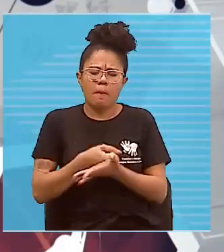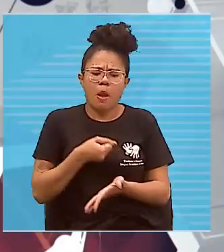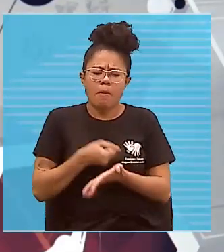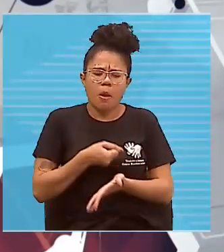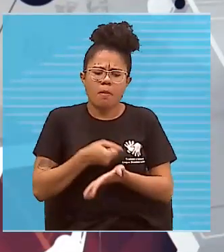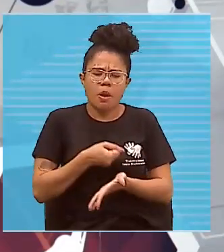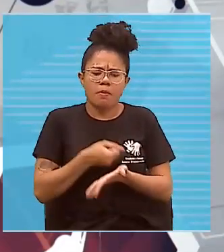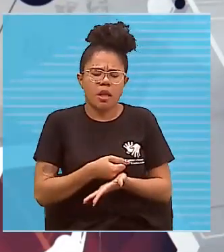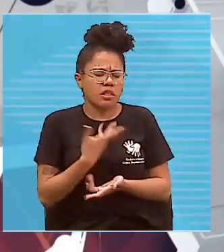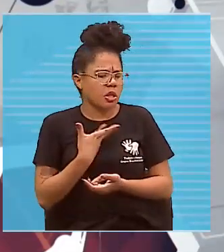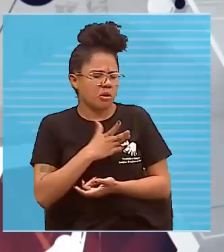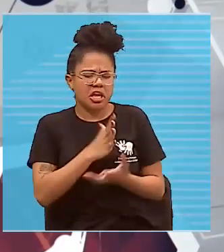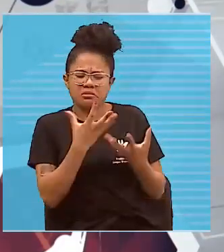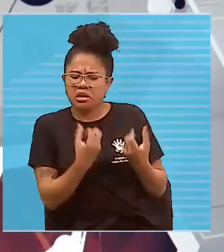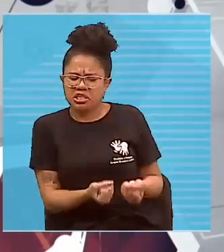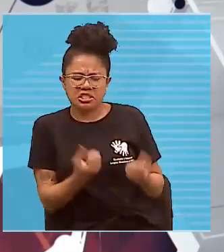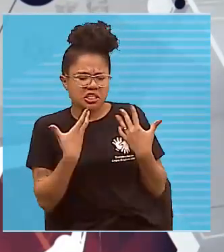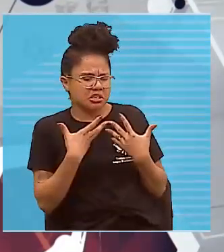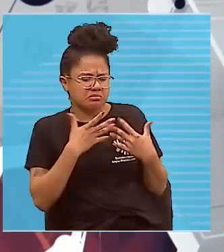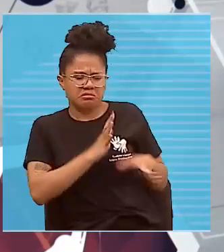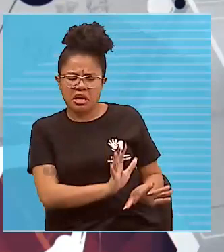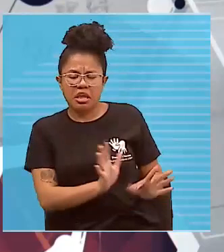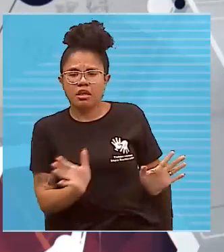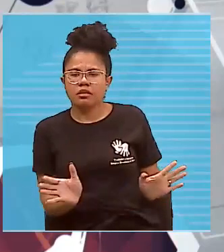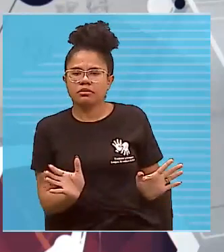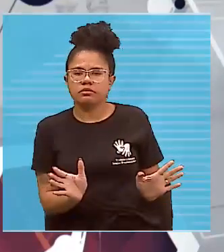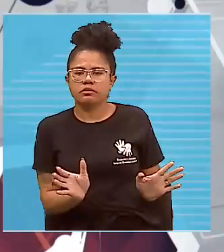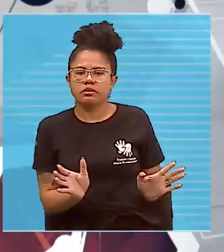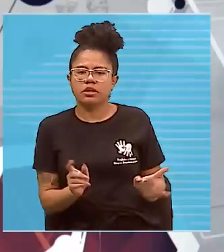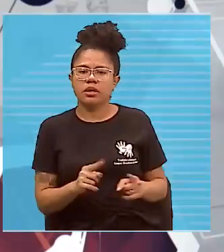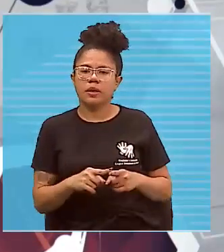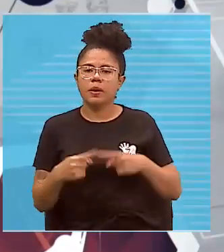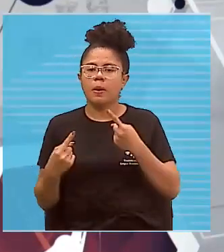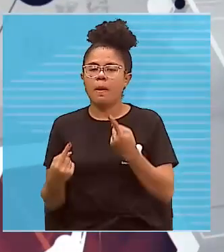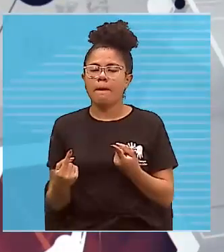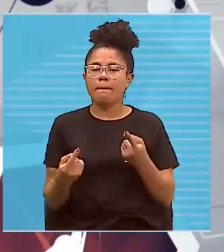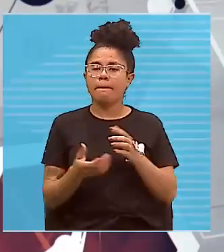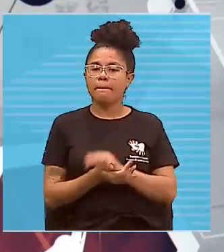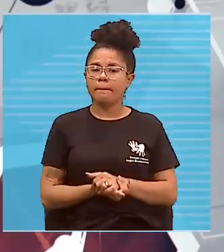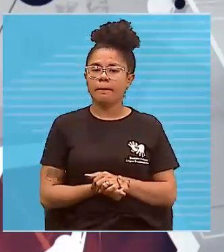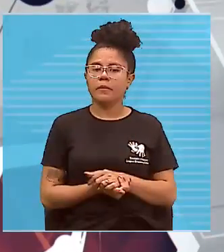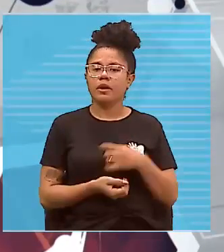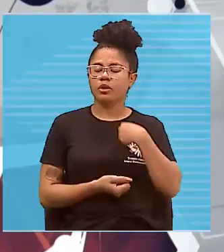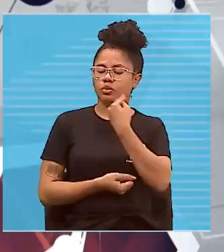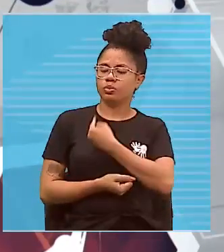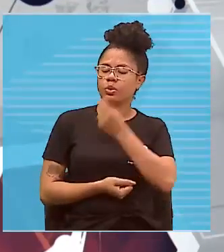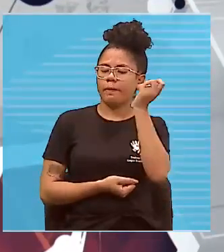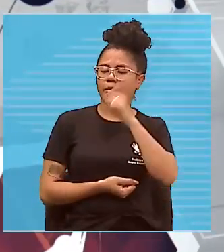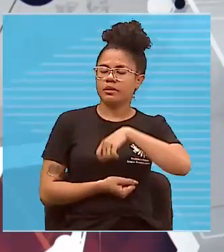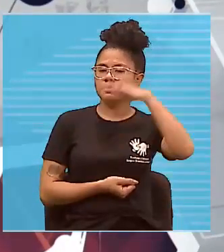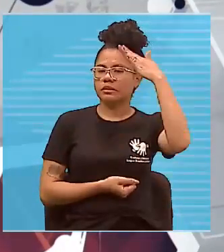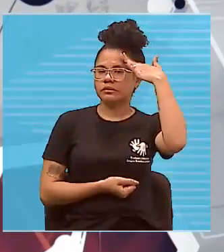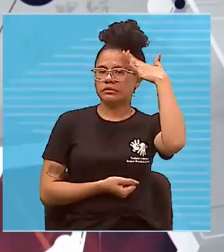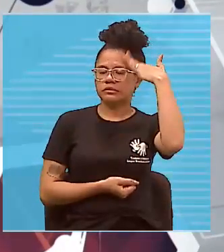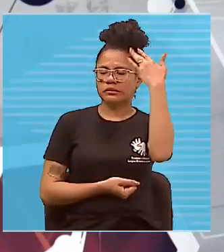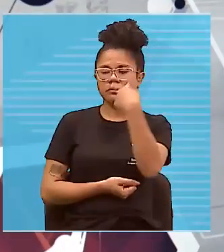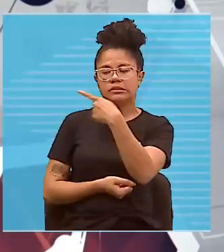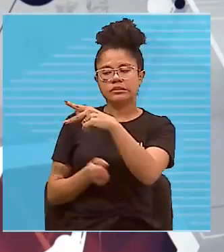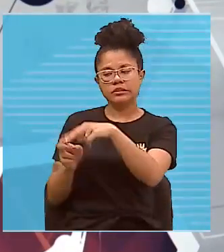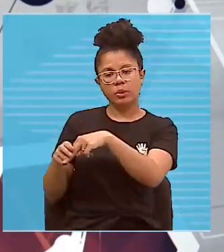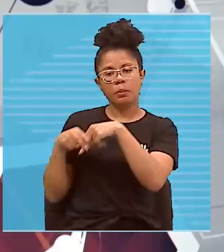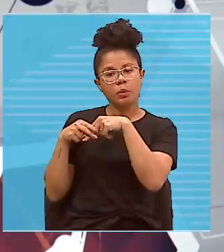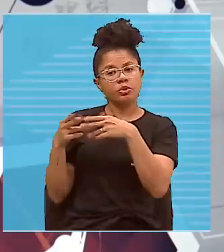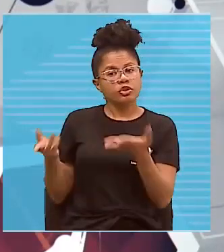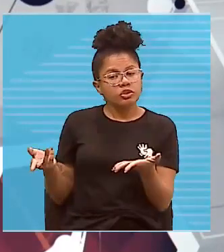até as últimas instâncias e não arreda o pé para botar nada, não, né? Mas a gente precisa entender seus motivos, né? Tem que